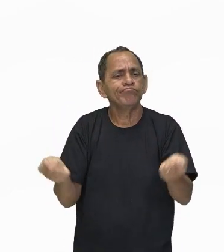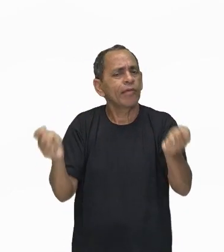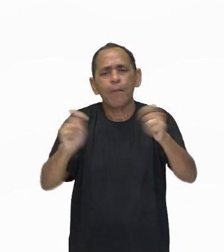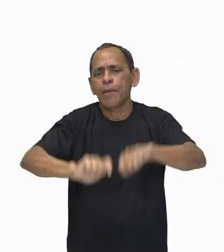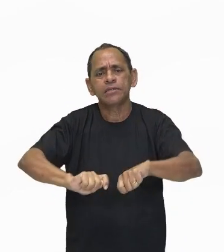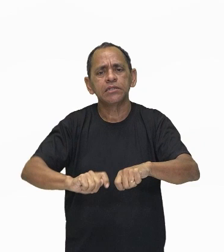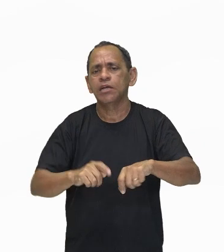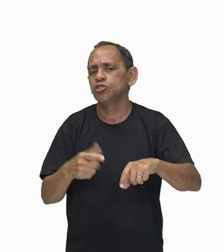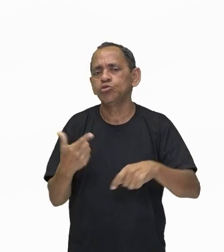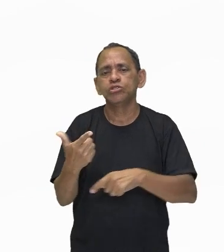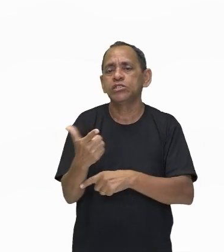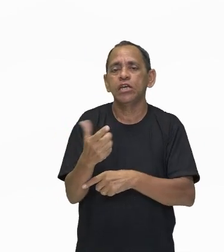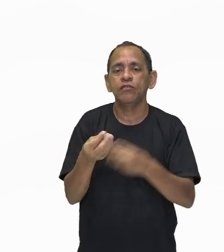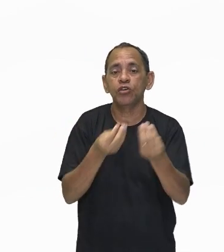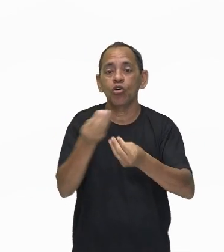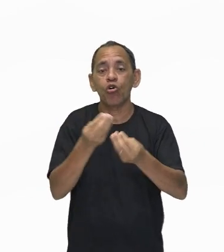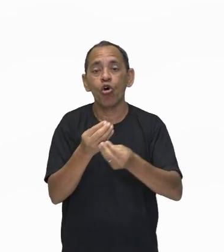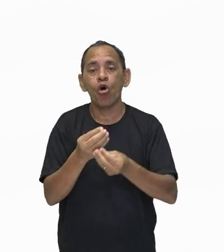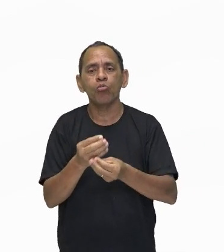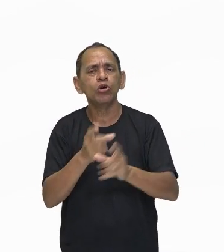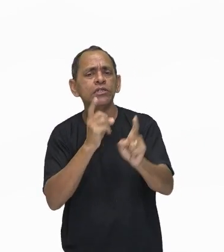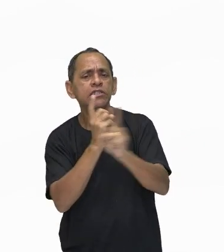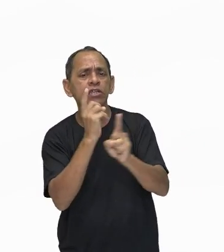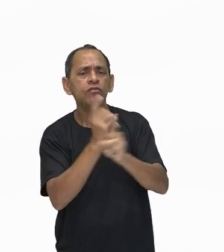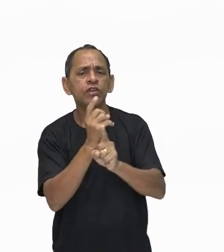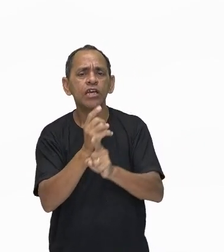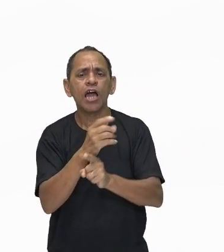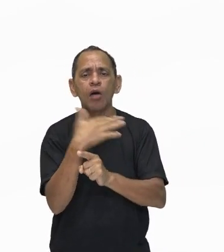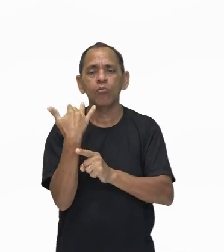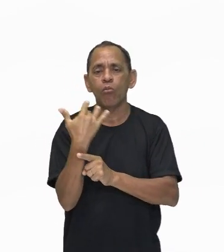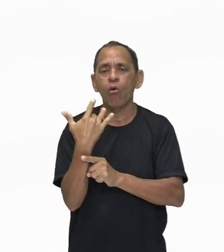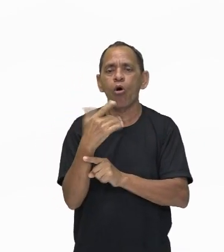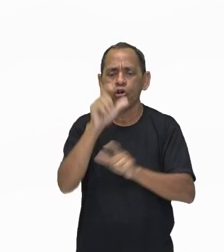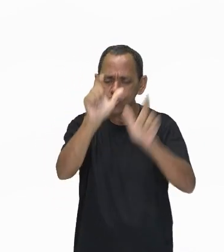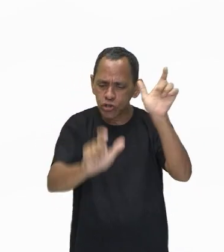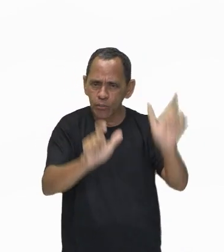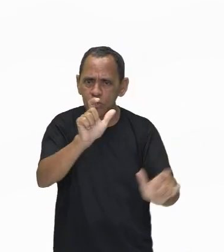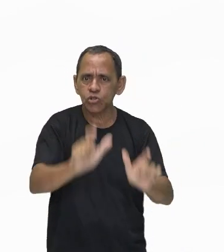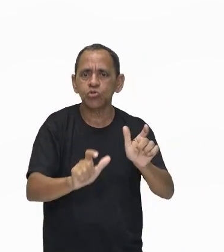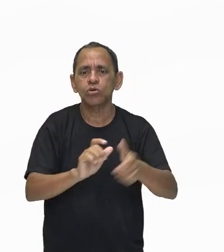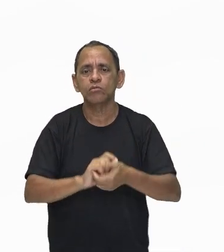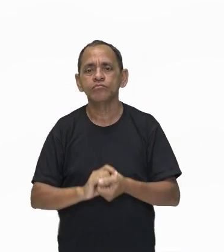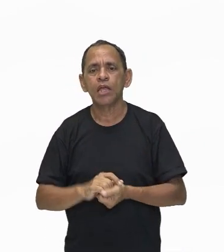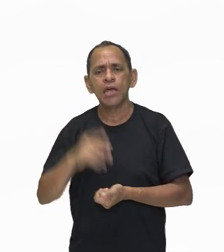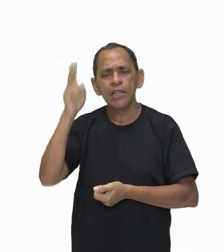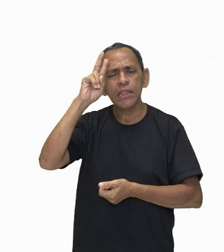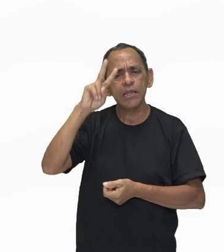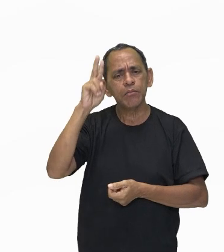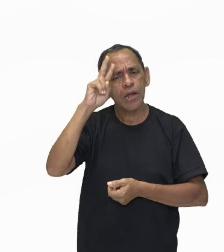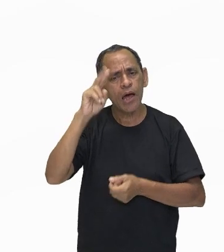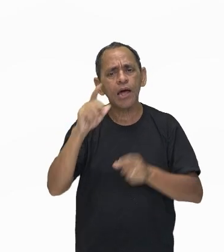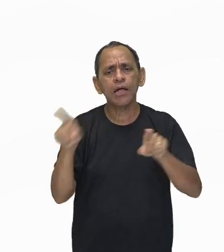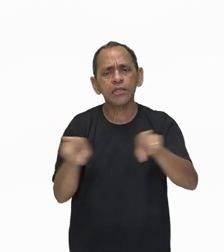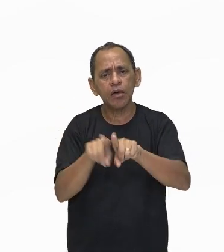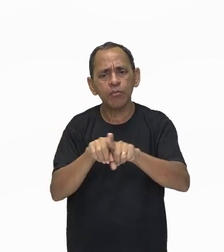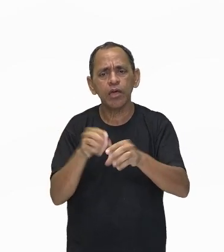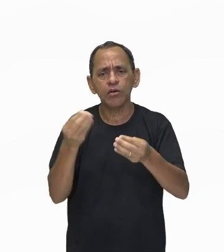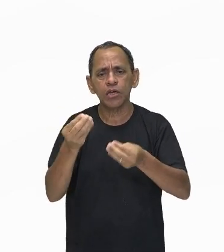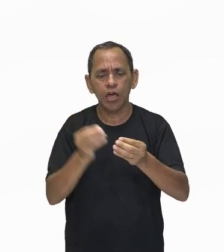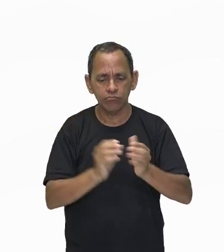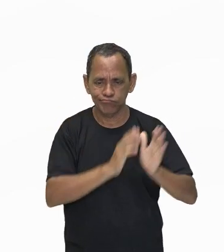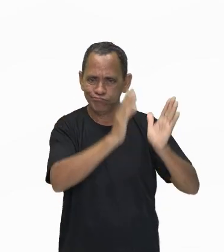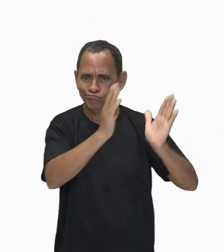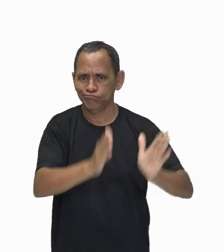a motivação que gerou o óbito do cidadão, tá? Então, lembra que essas partes dessas estatísticas, elas